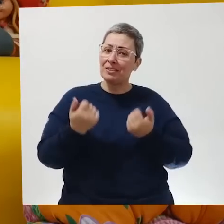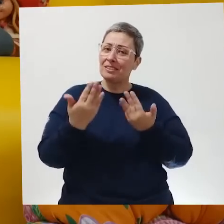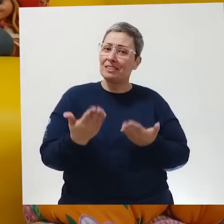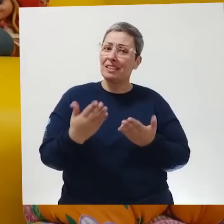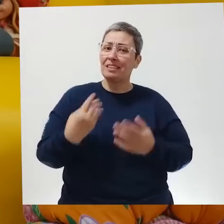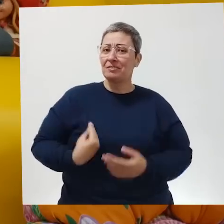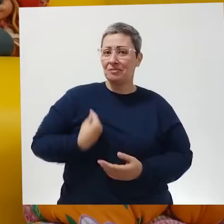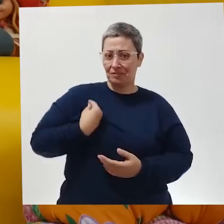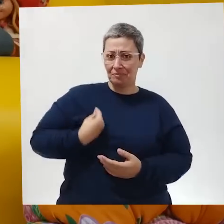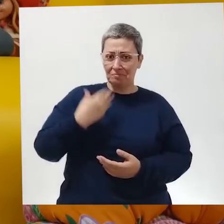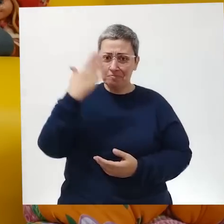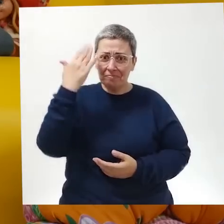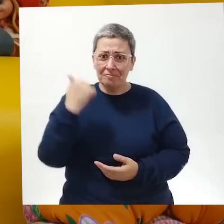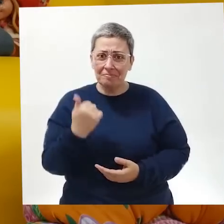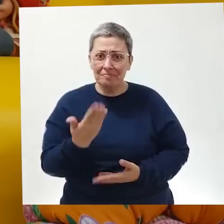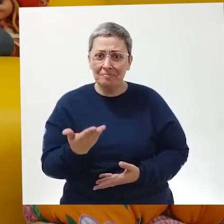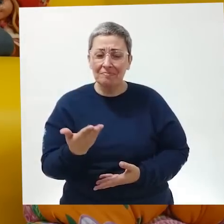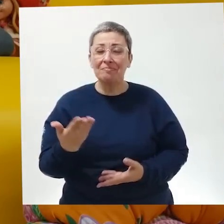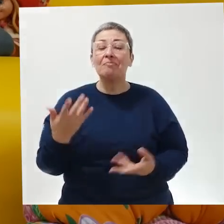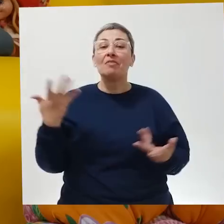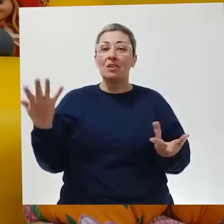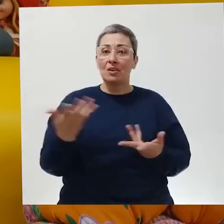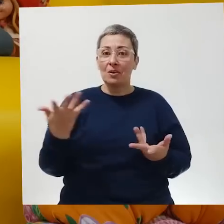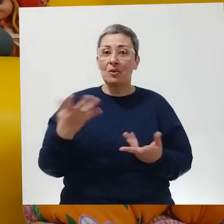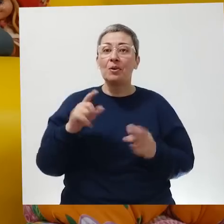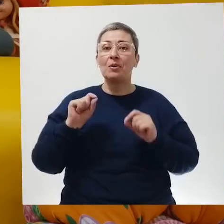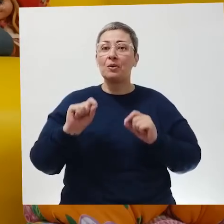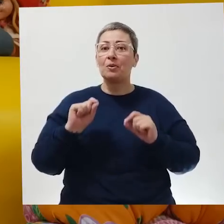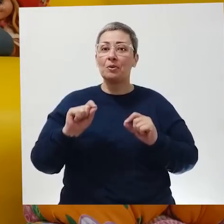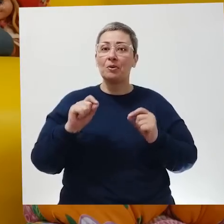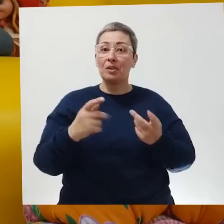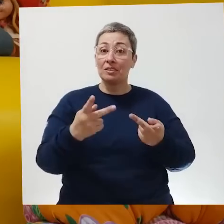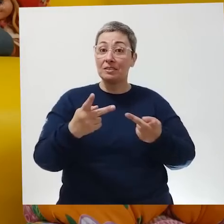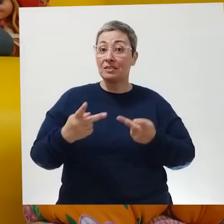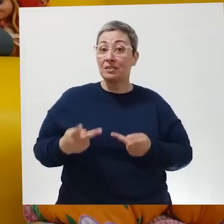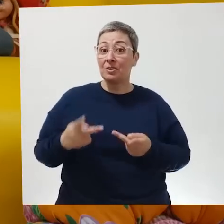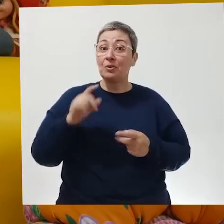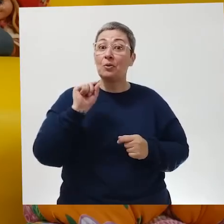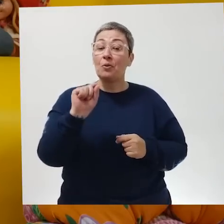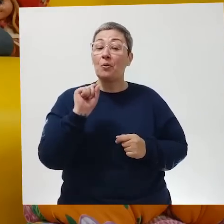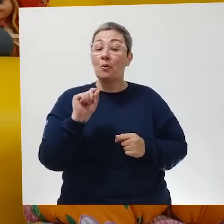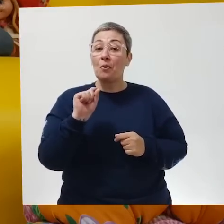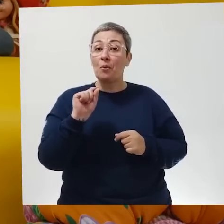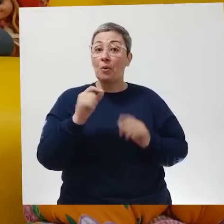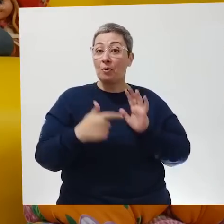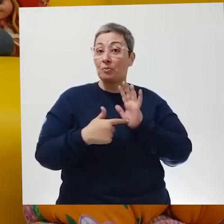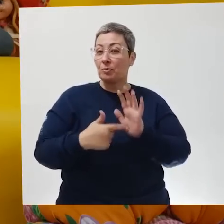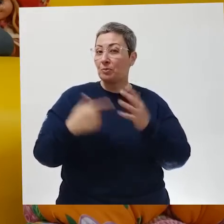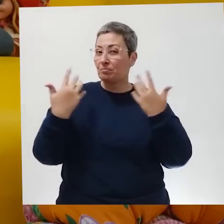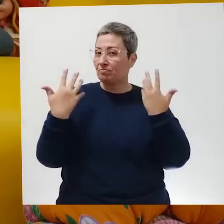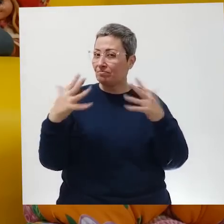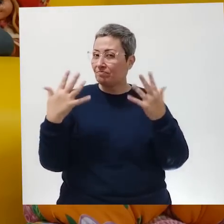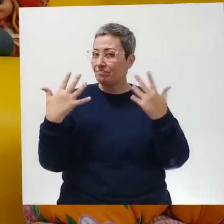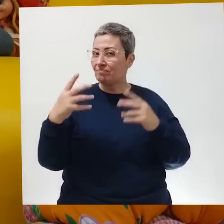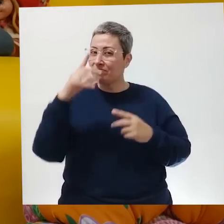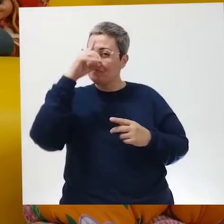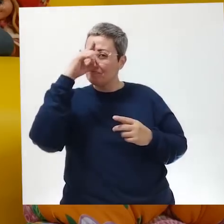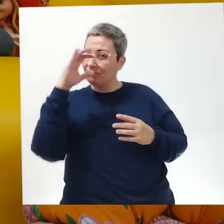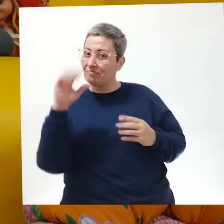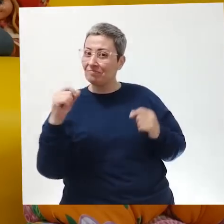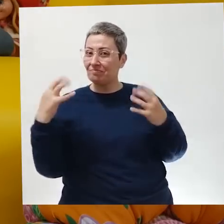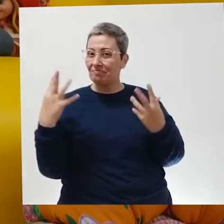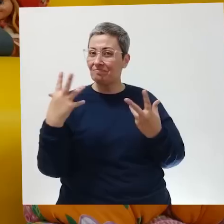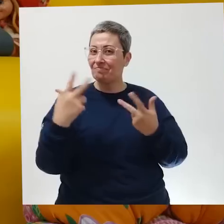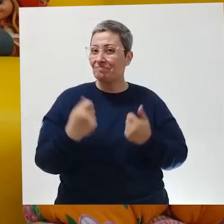a vida. Vocês sabiam disso? Hoje, quem é que eu trago para celebrar esse dia tão bonito com